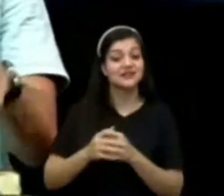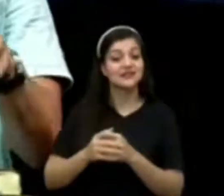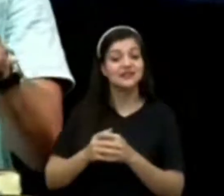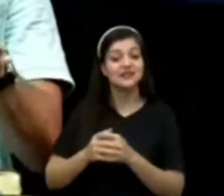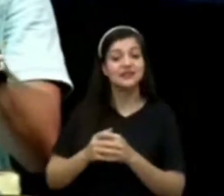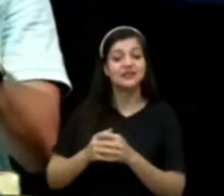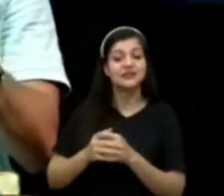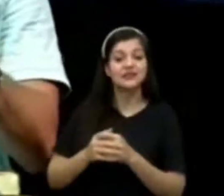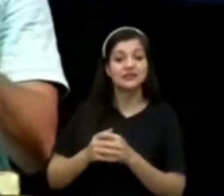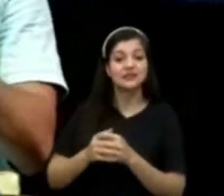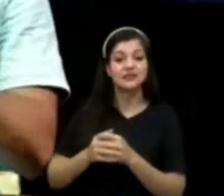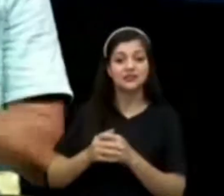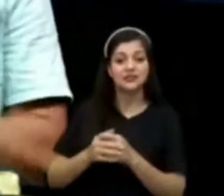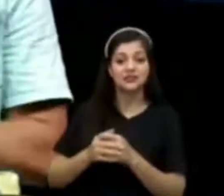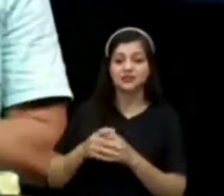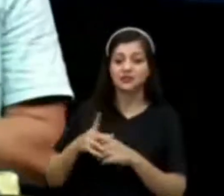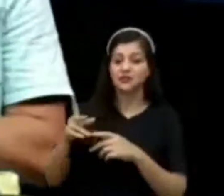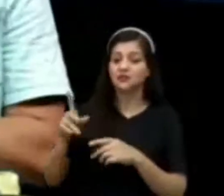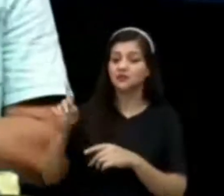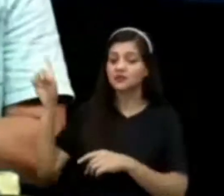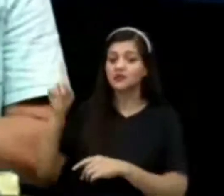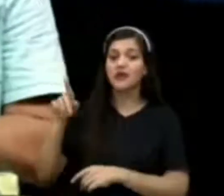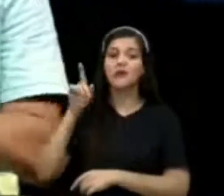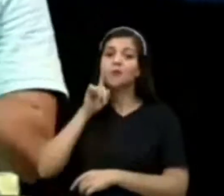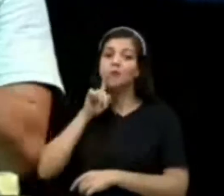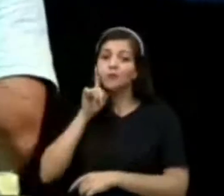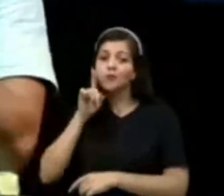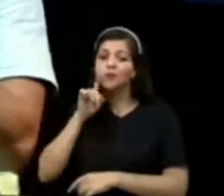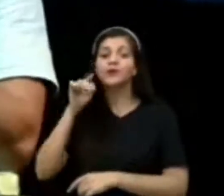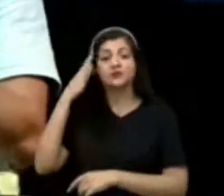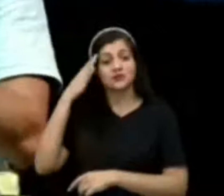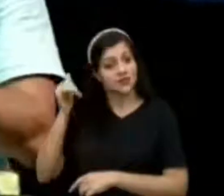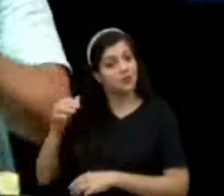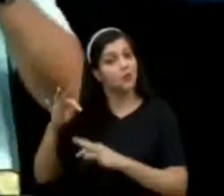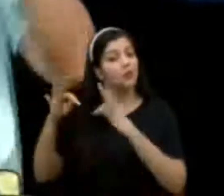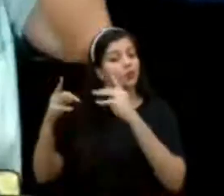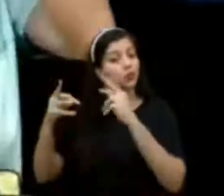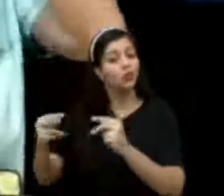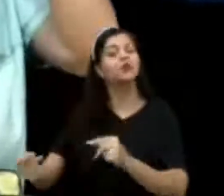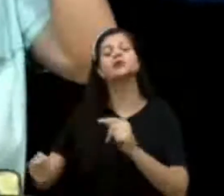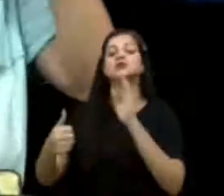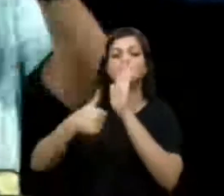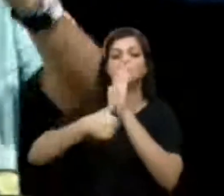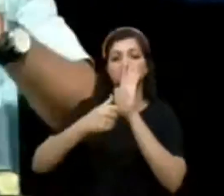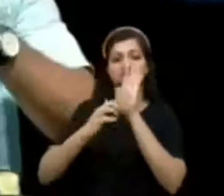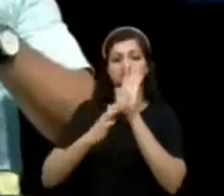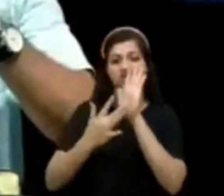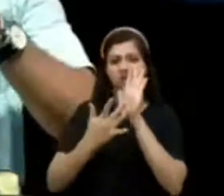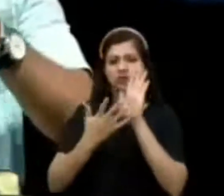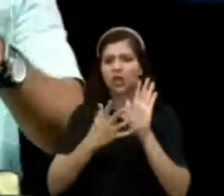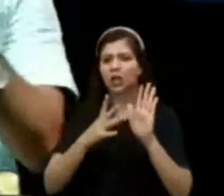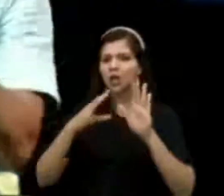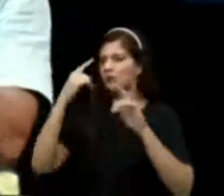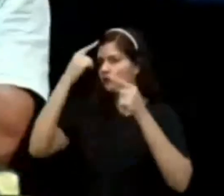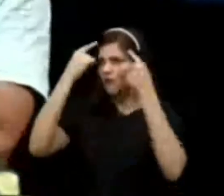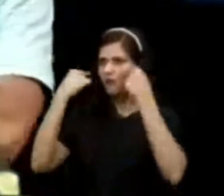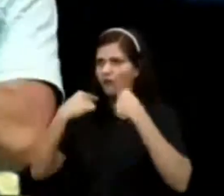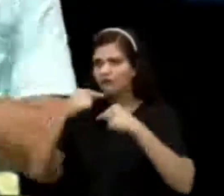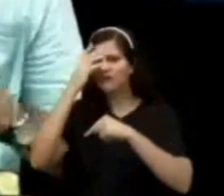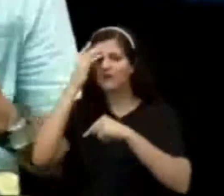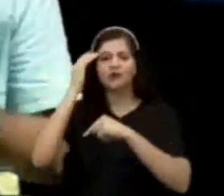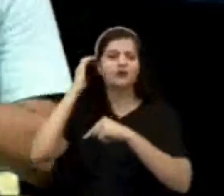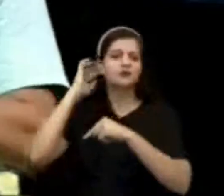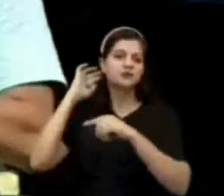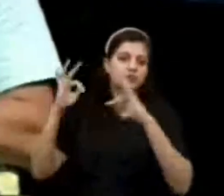eles sabiam lá, para eu poder estar naquele país, todas as minhas digitais, toda a minha face, eu